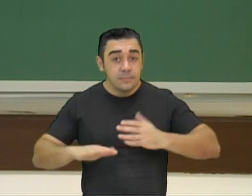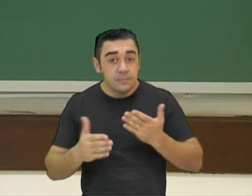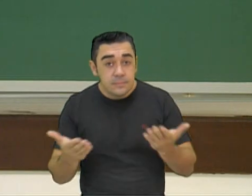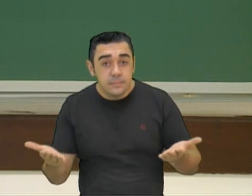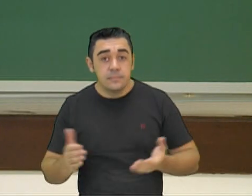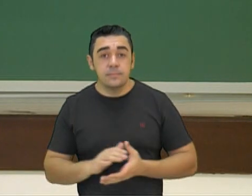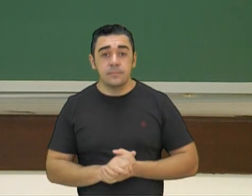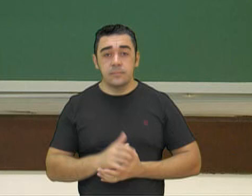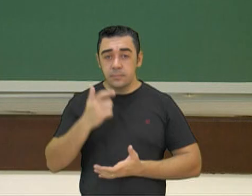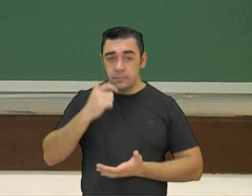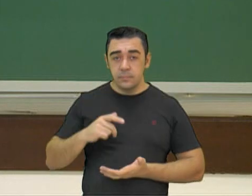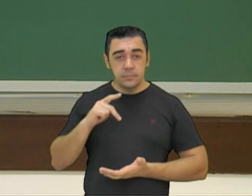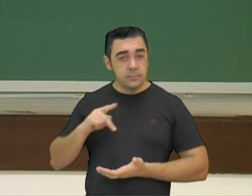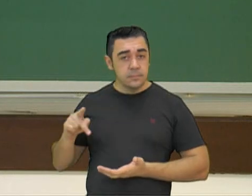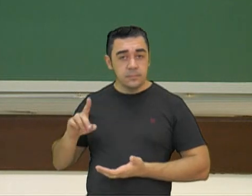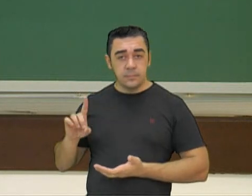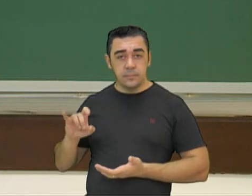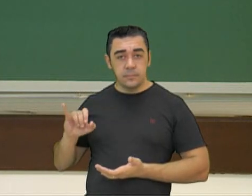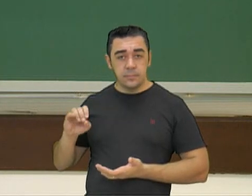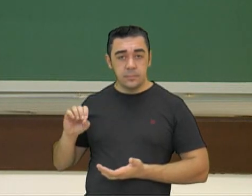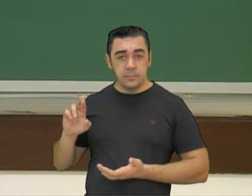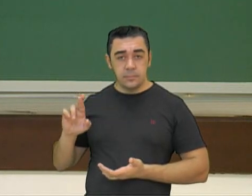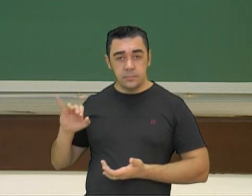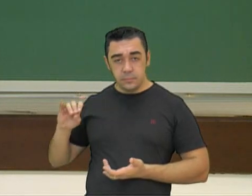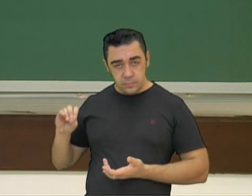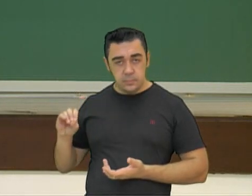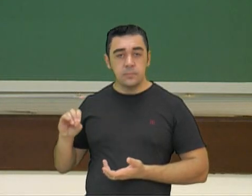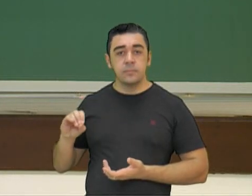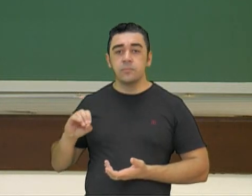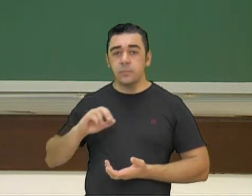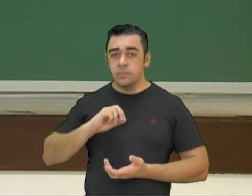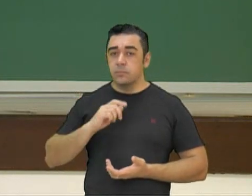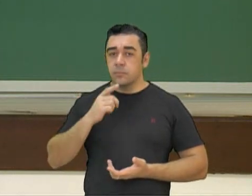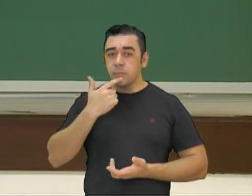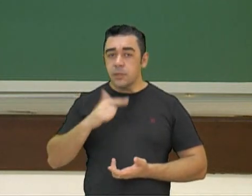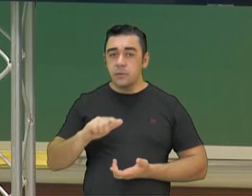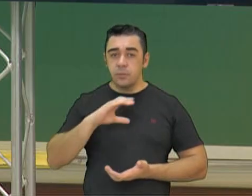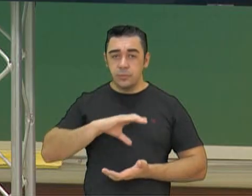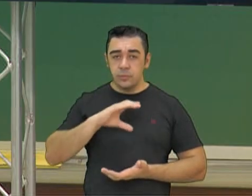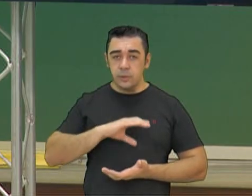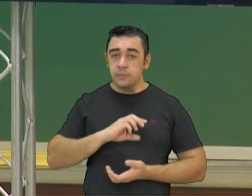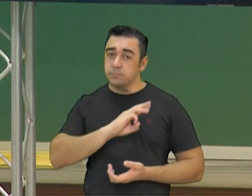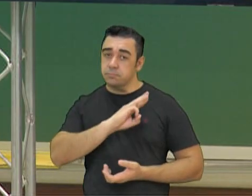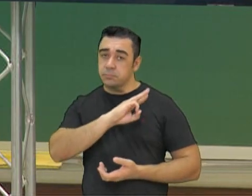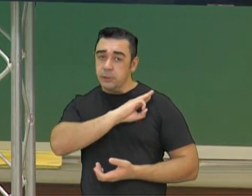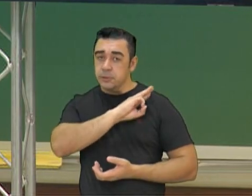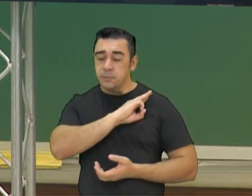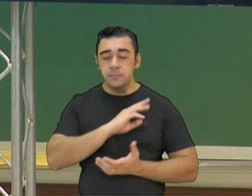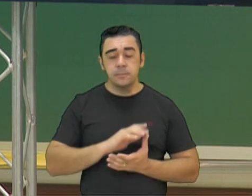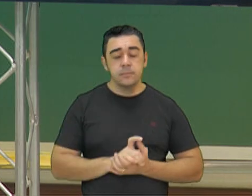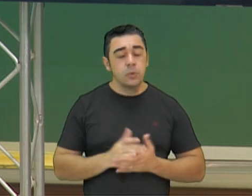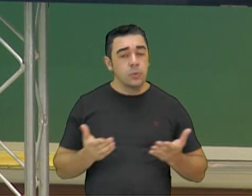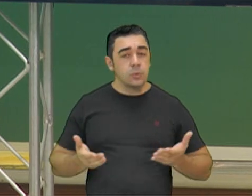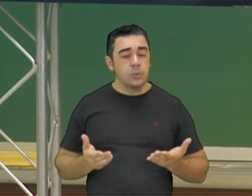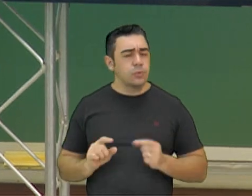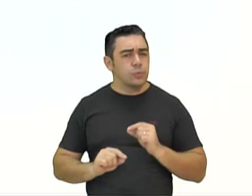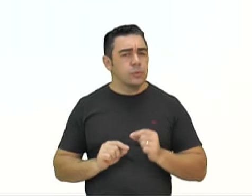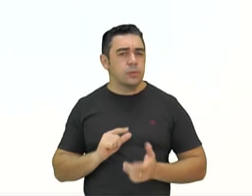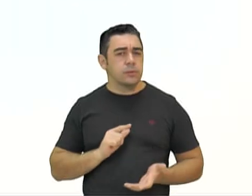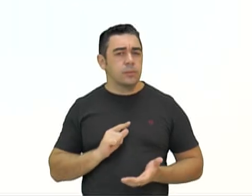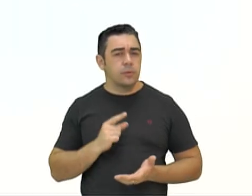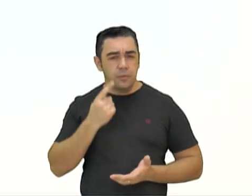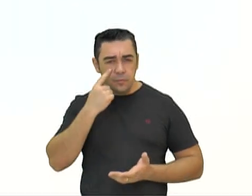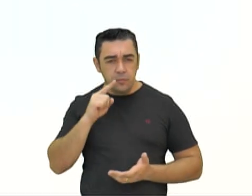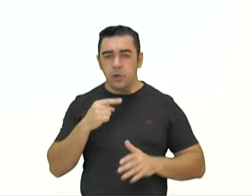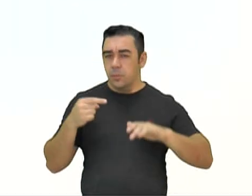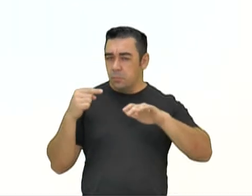Olá, eu sou o professor Diório, língua portuguesa, terceira série. O nosso encontro de hoje, nós iremos aprofundar